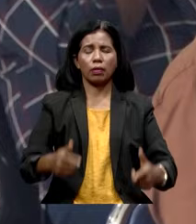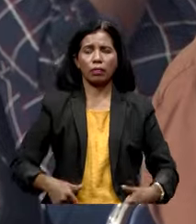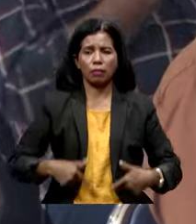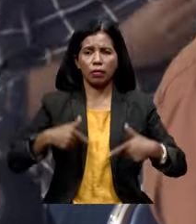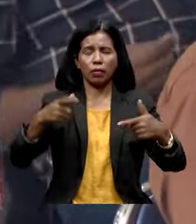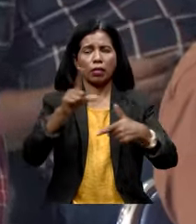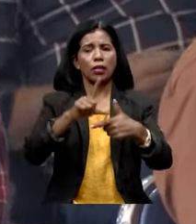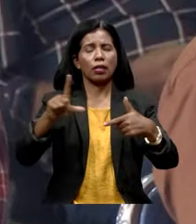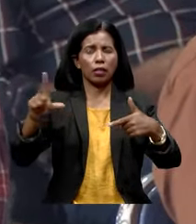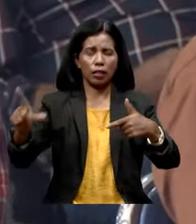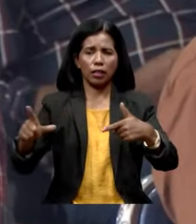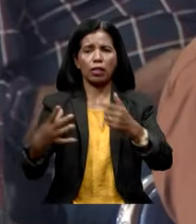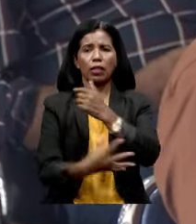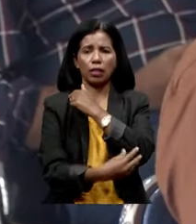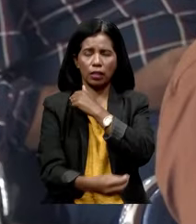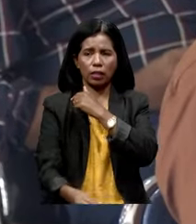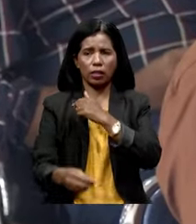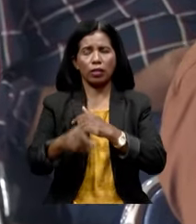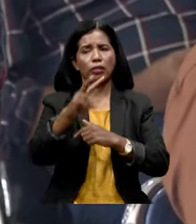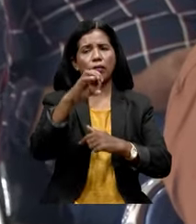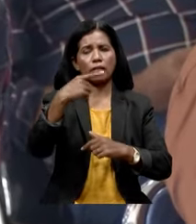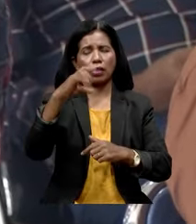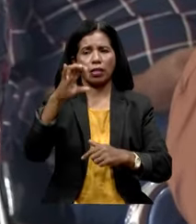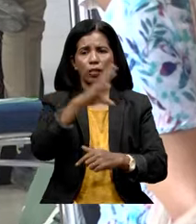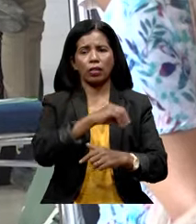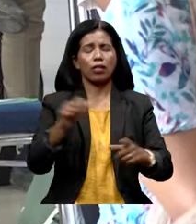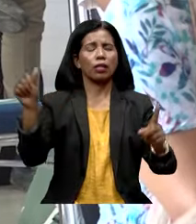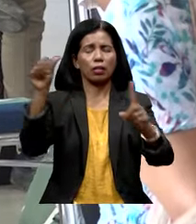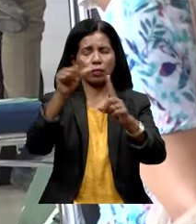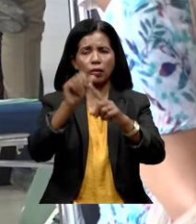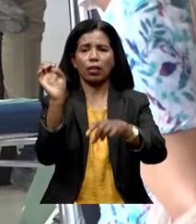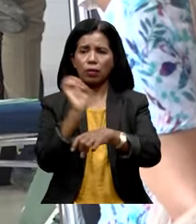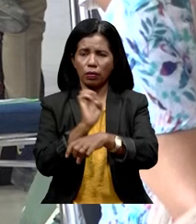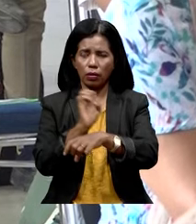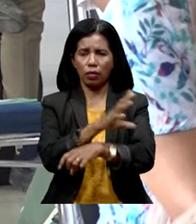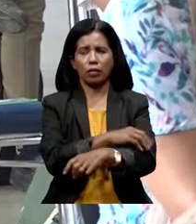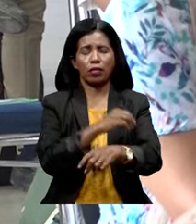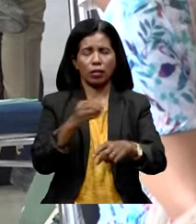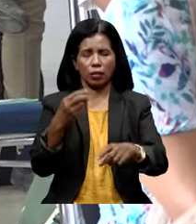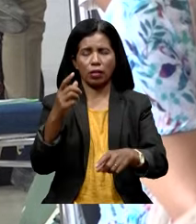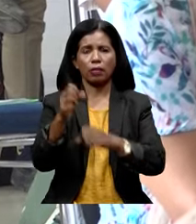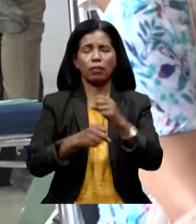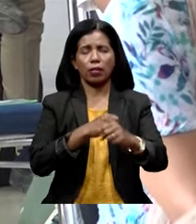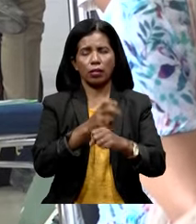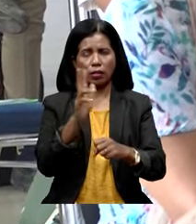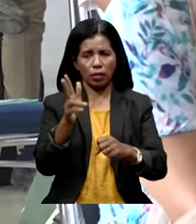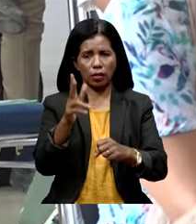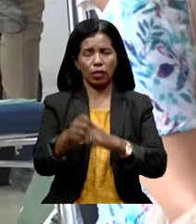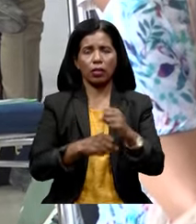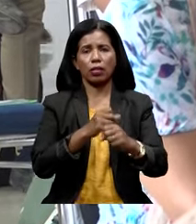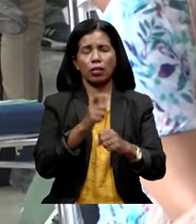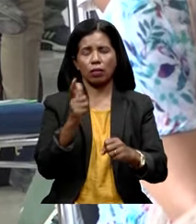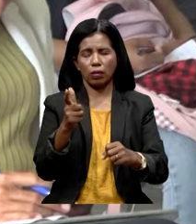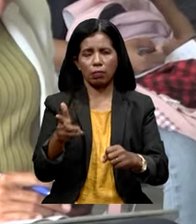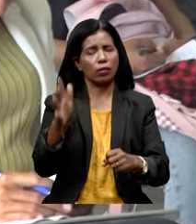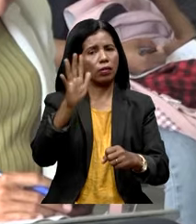linha pobreza em Ocos. Virgílio Hatete, atingimento direito à economia, já foi em consulta popular durante Tina Ronaldo